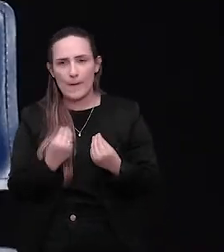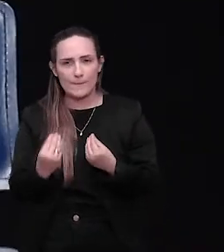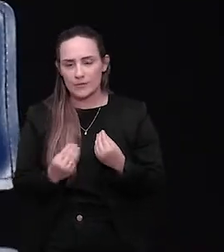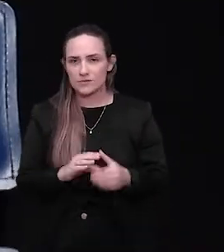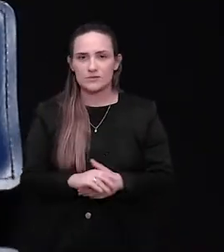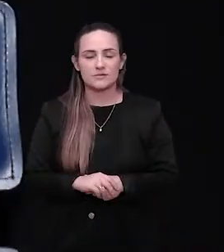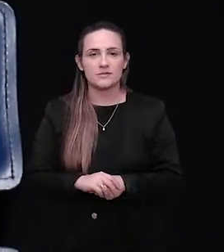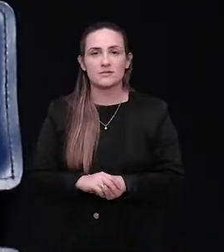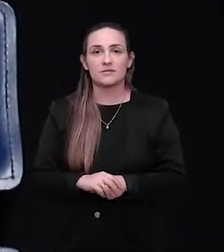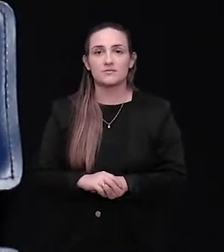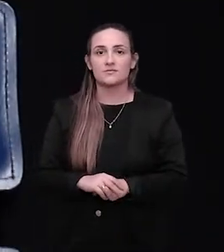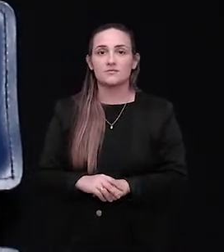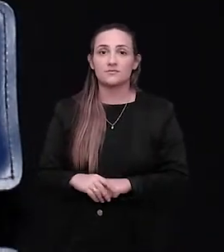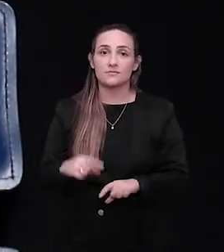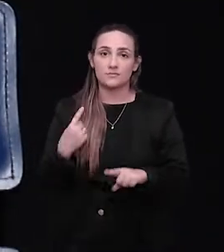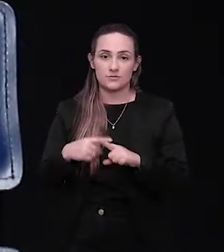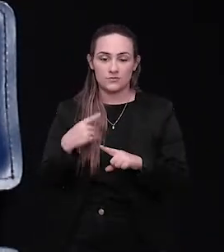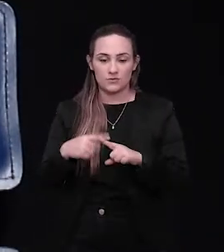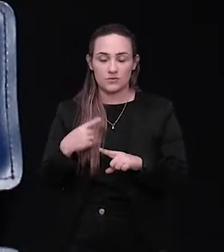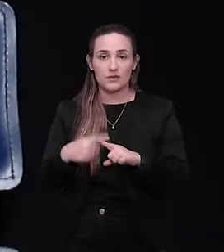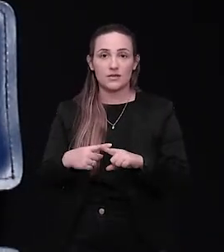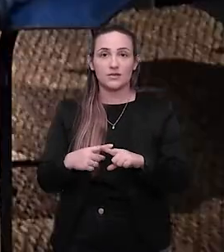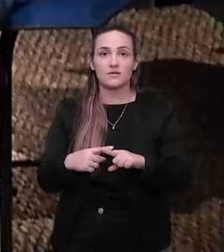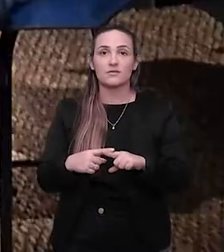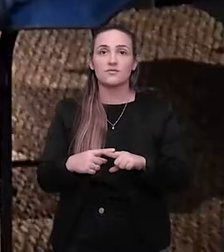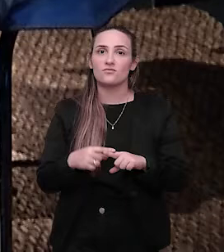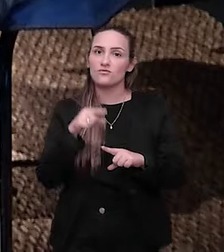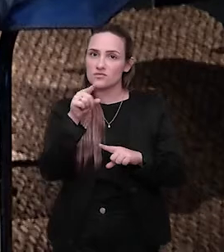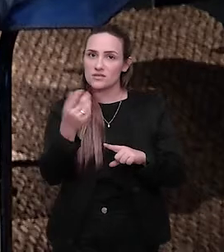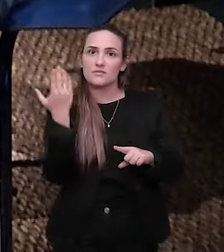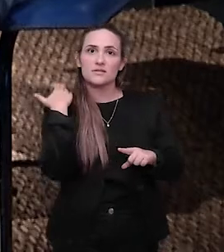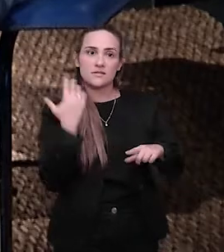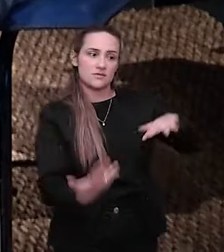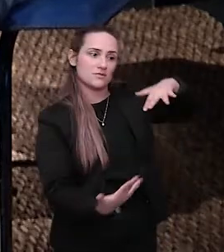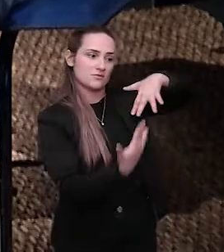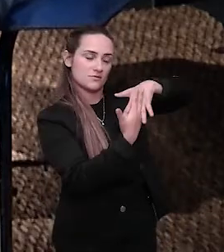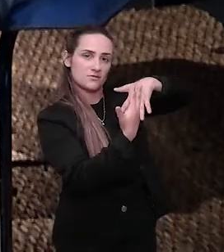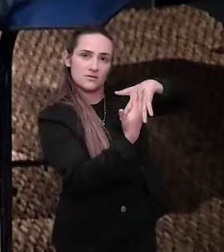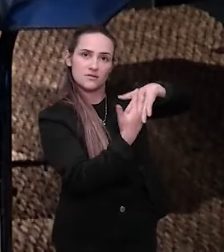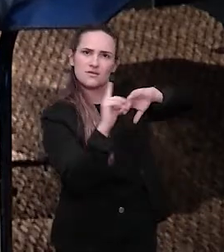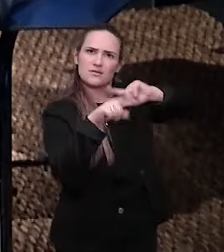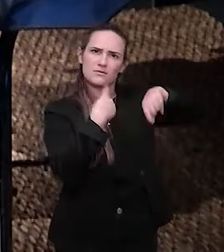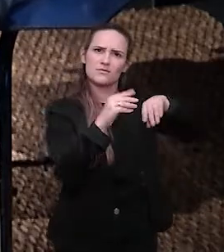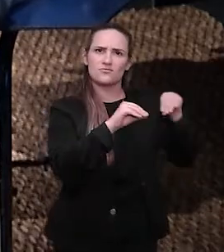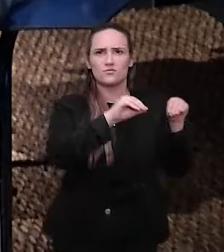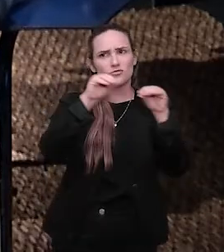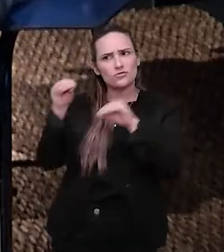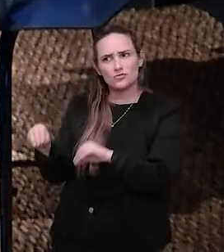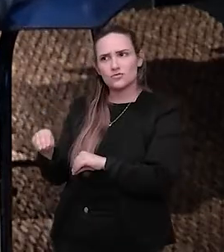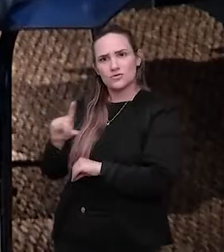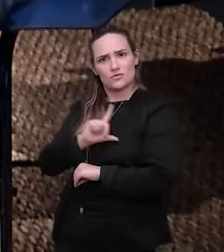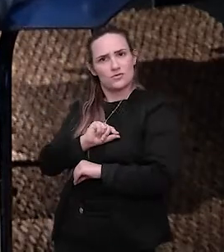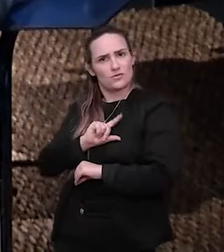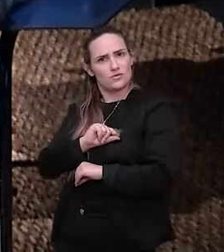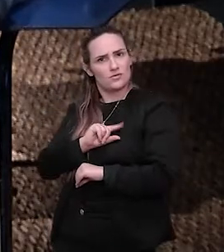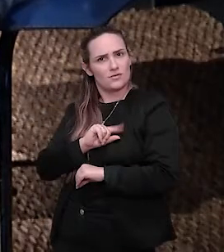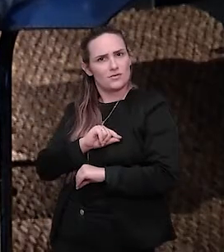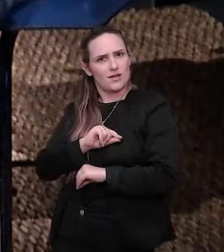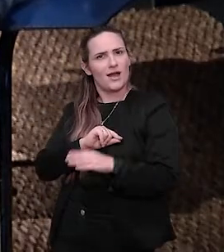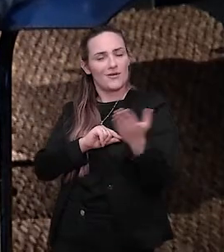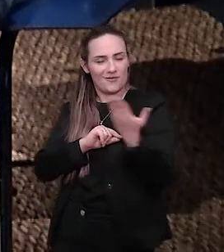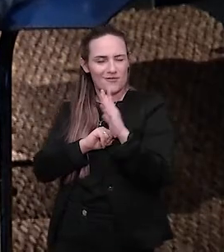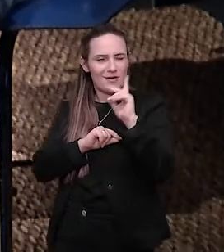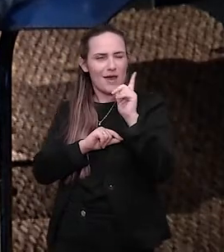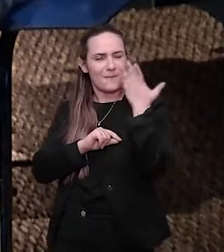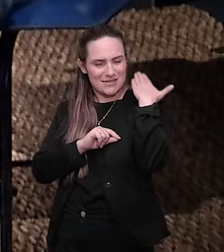estudantil? Ou Sim. era mais ligado na... Como é que era atuar? Sim. Aí porque você sai da Federal e vai para a gloriosa... O CDB. Era FUCMAT ou já era o CDB?